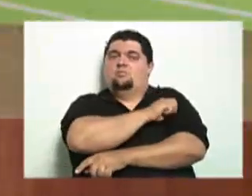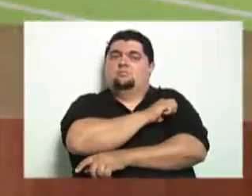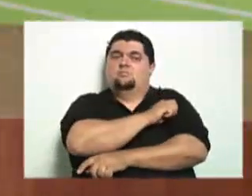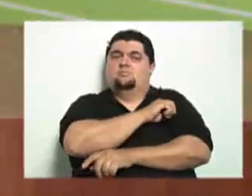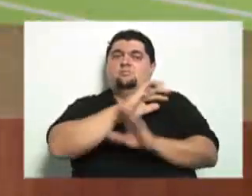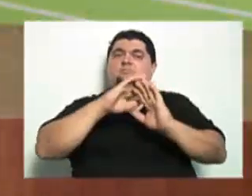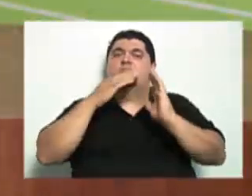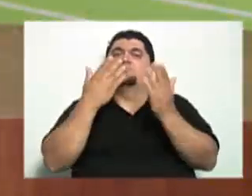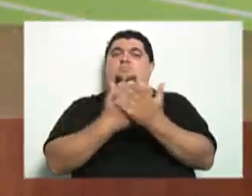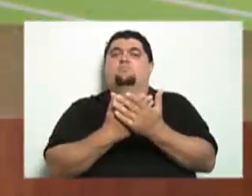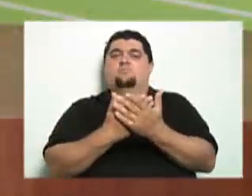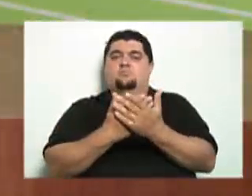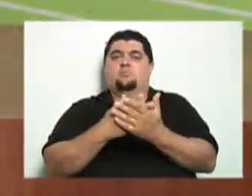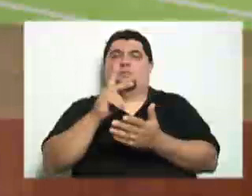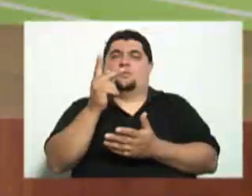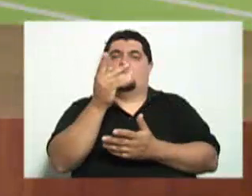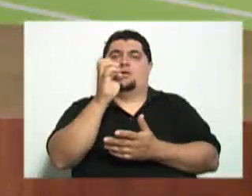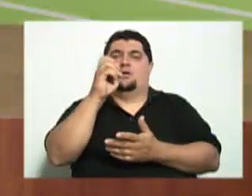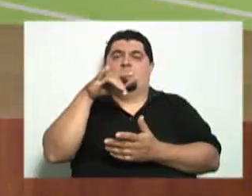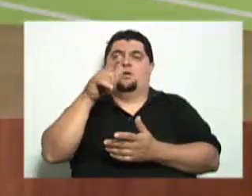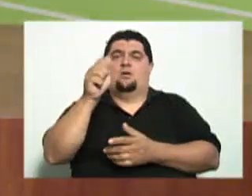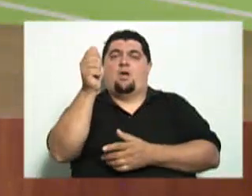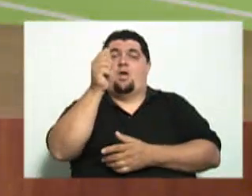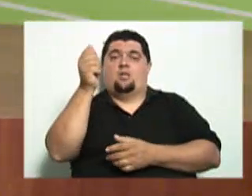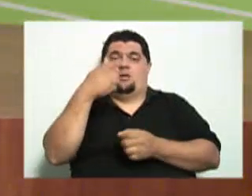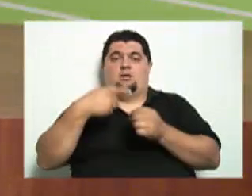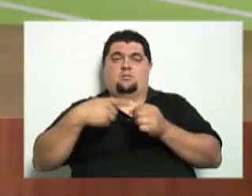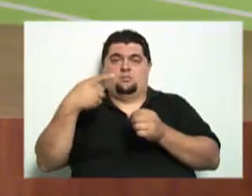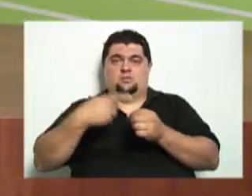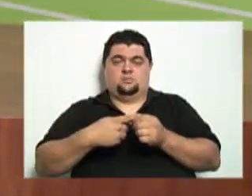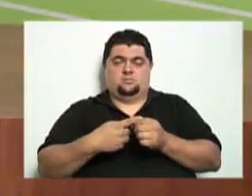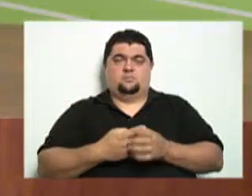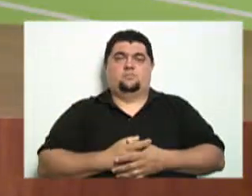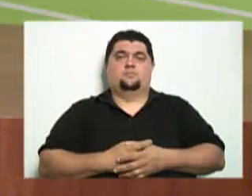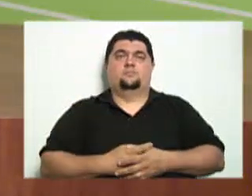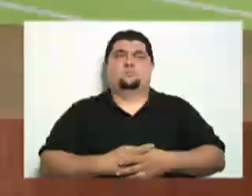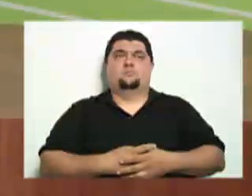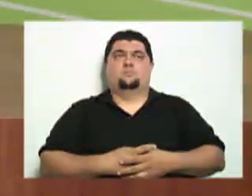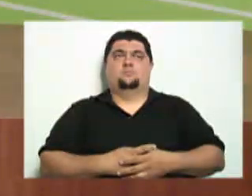da Escola Henrique Dias de Ariquemes,